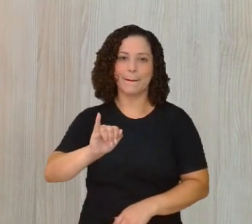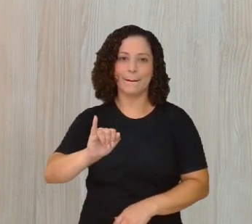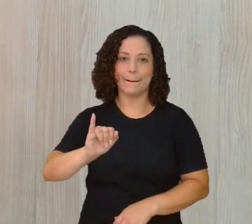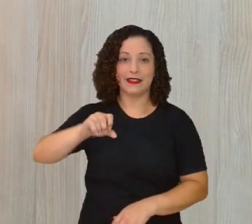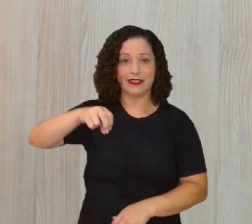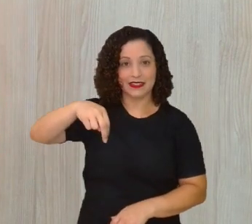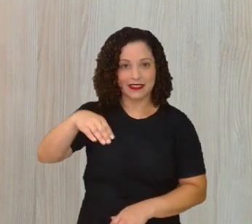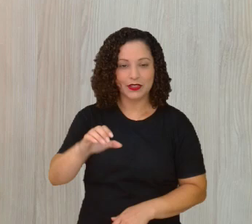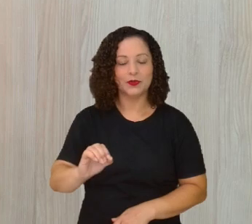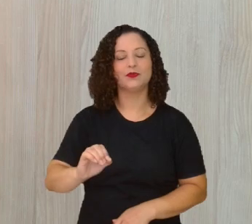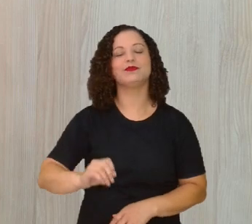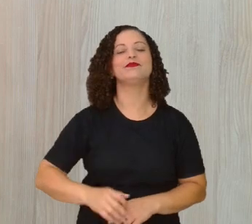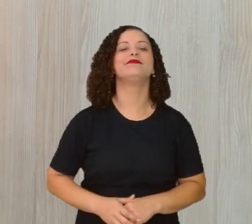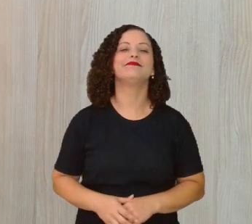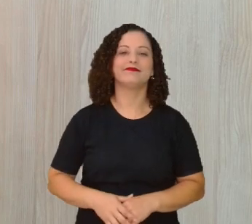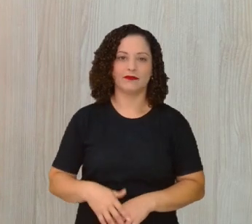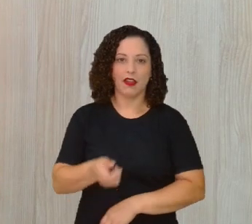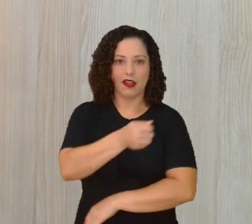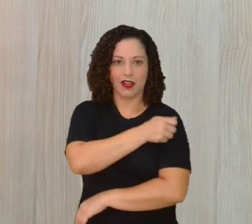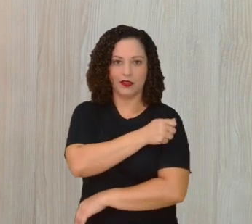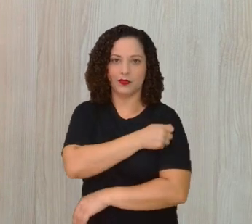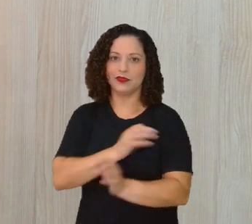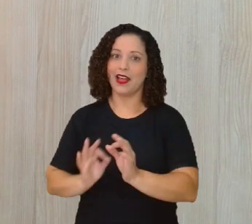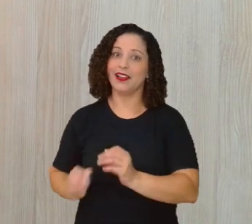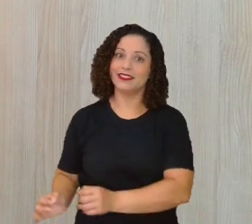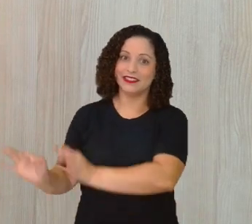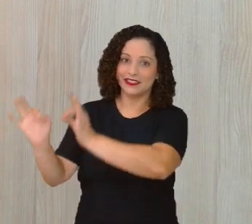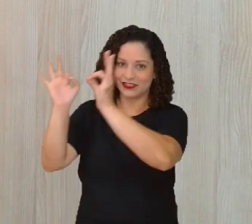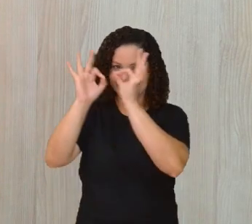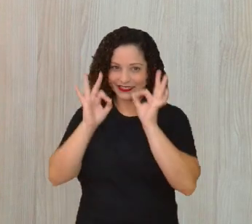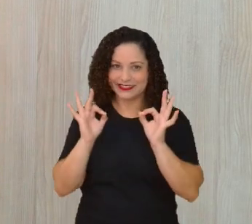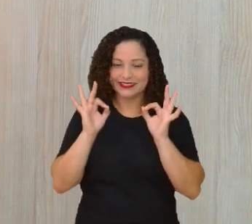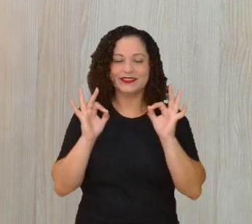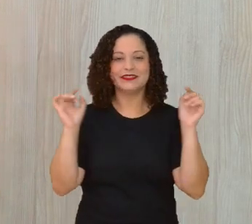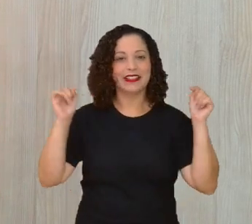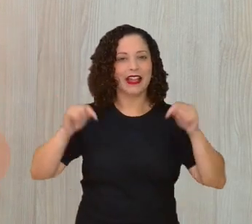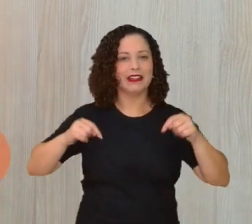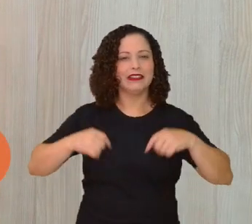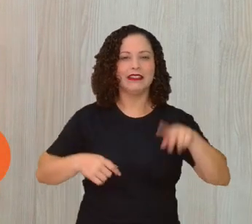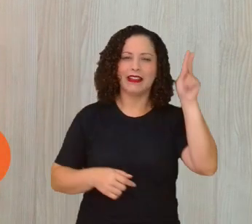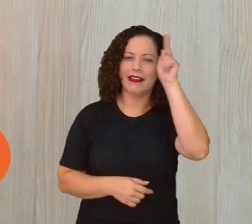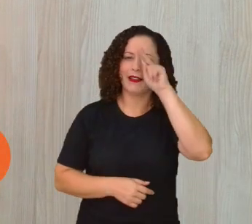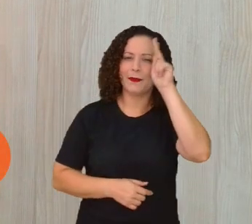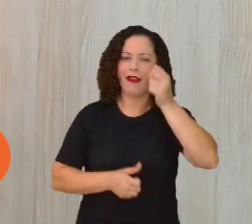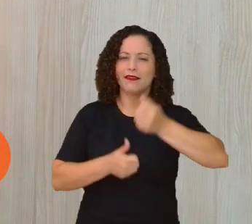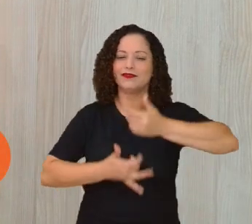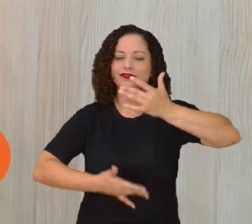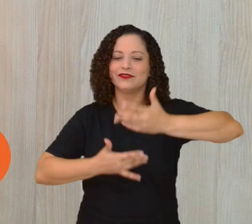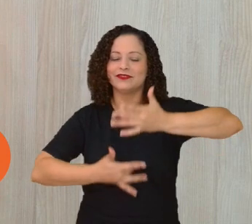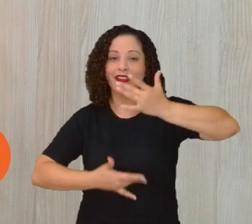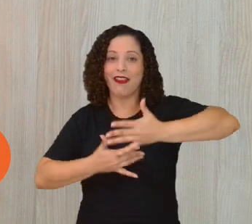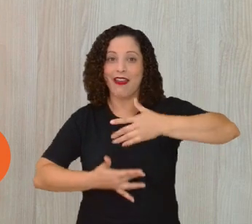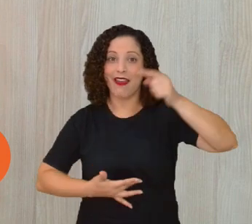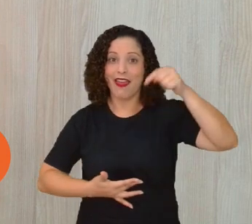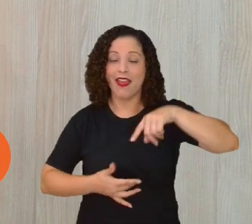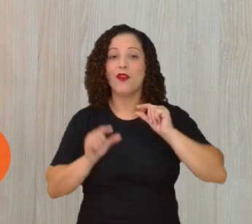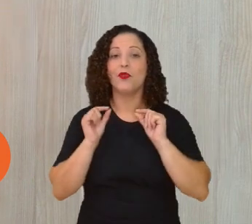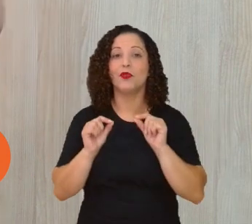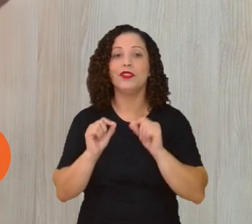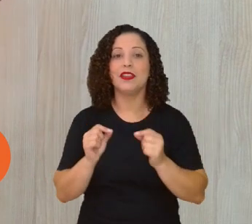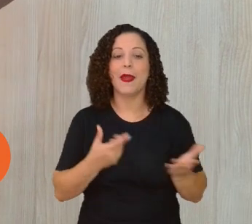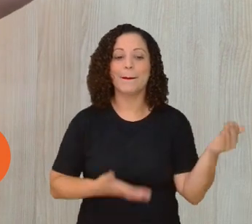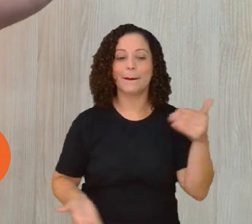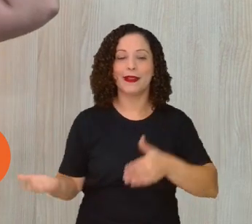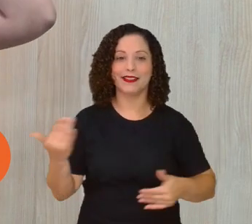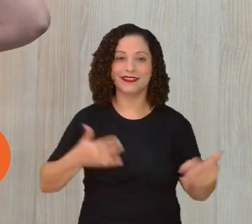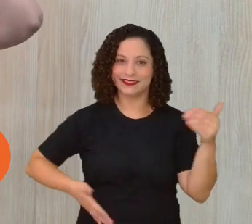um aluno que está nos vendo, nos assistindo. Lembrando que eu estou aqui no chat, que é a nossa ferramenta interacional. Então,